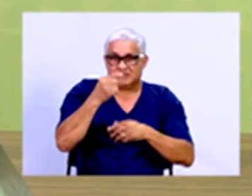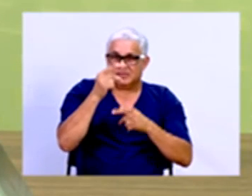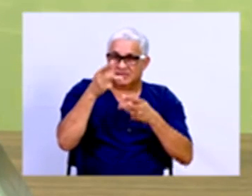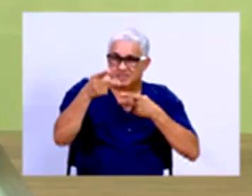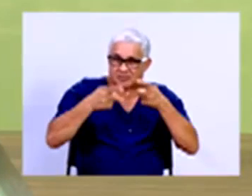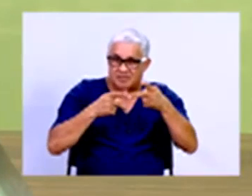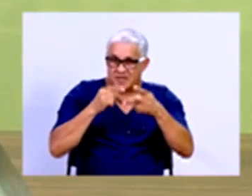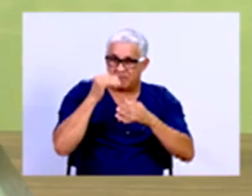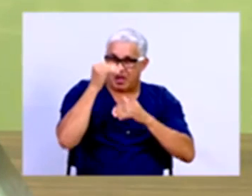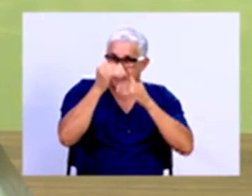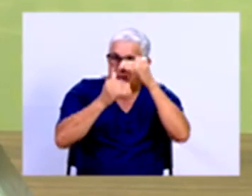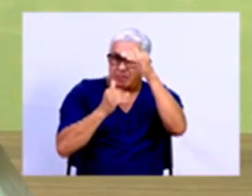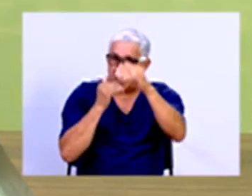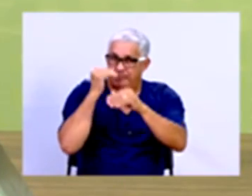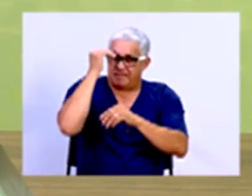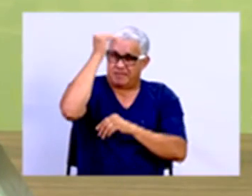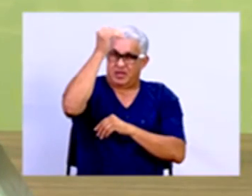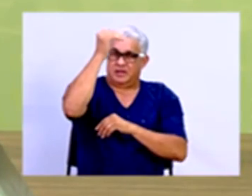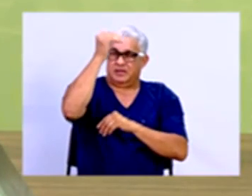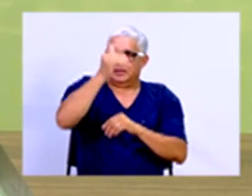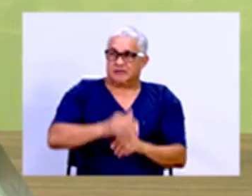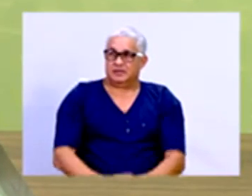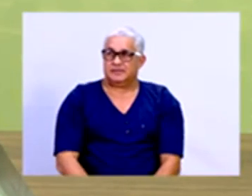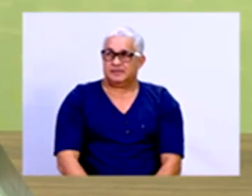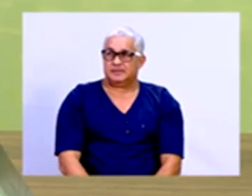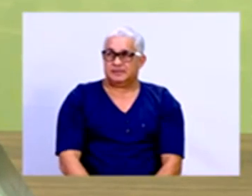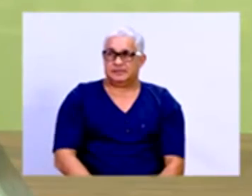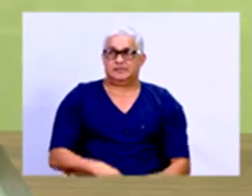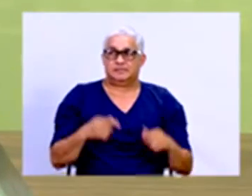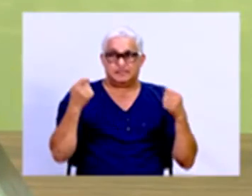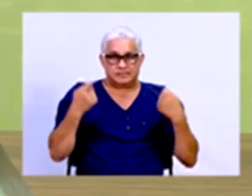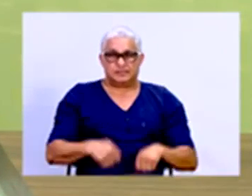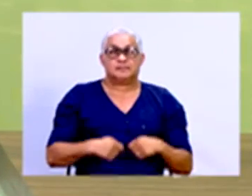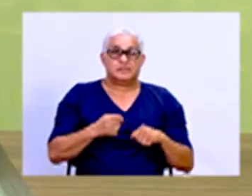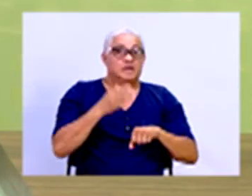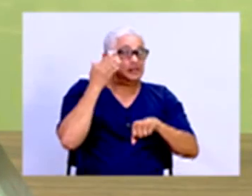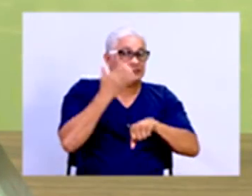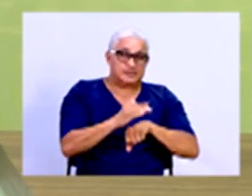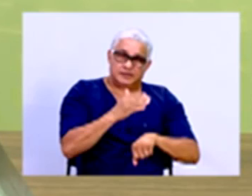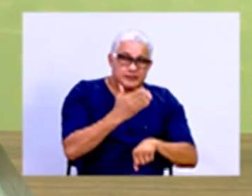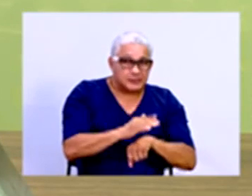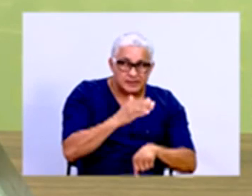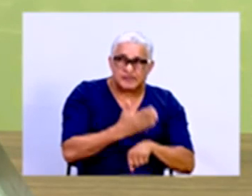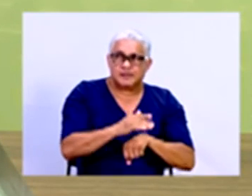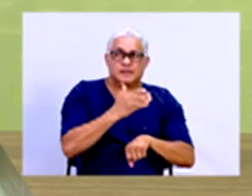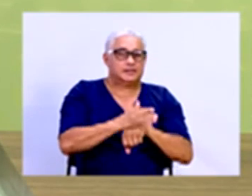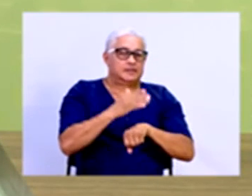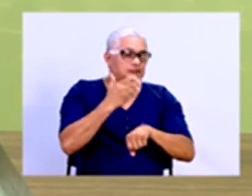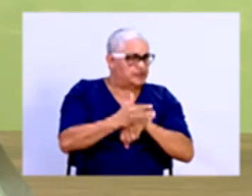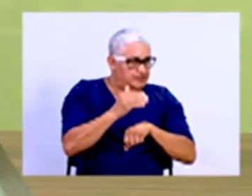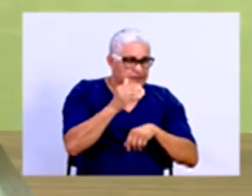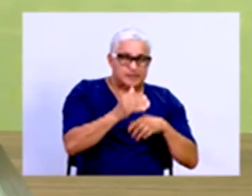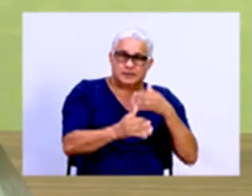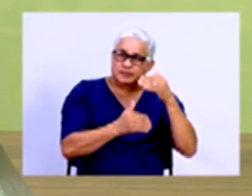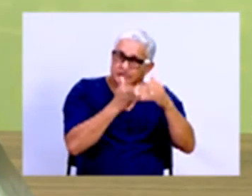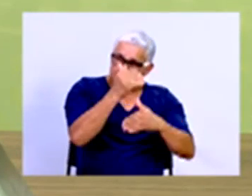grande porte, né. Isso vai precisar, é necessário muita prática no decorrer